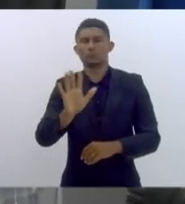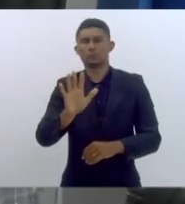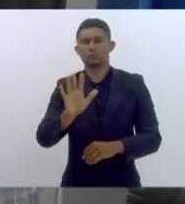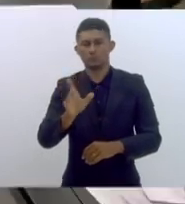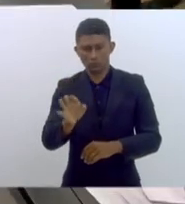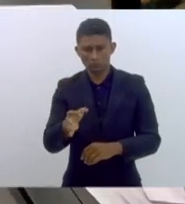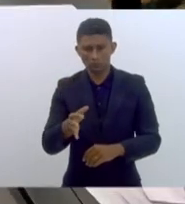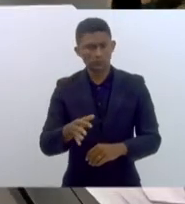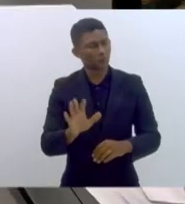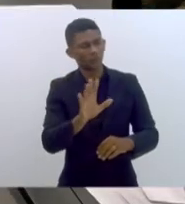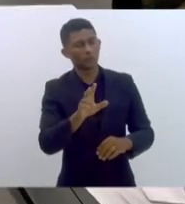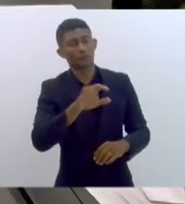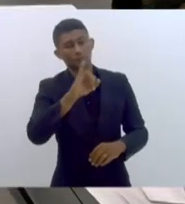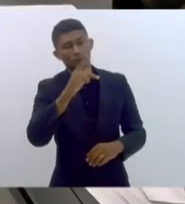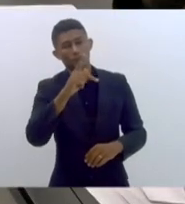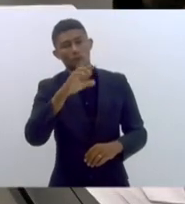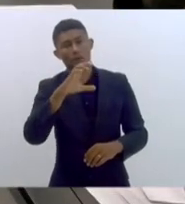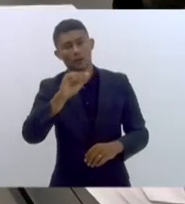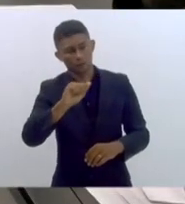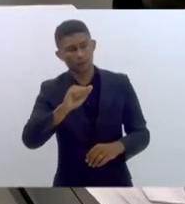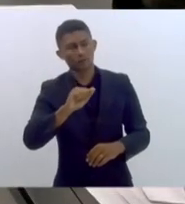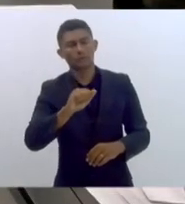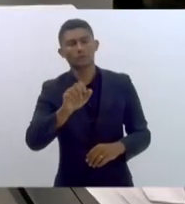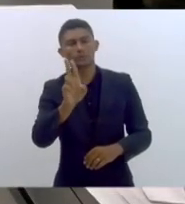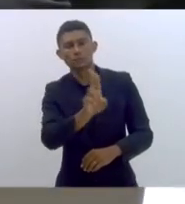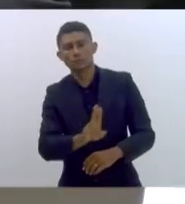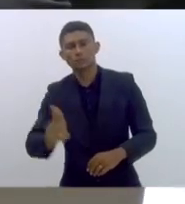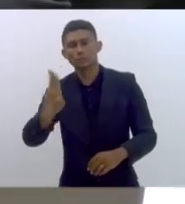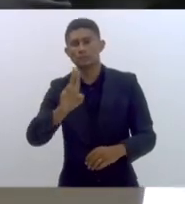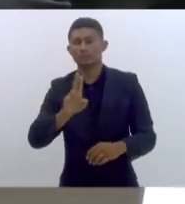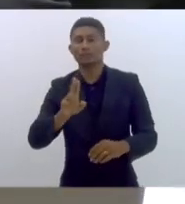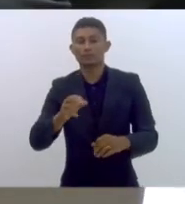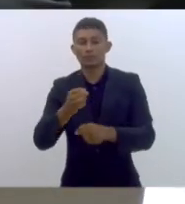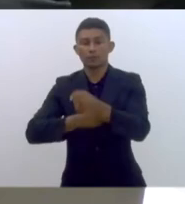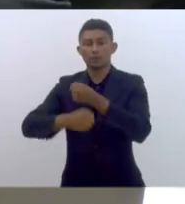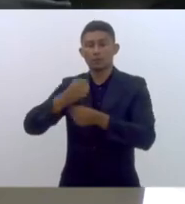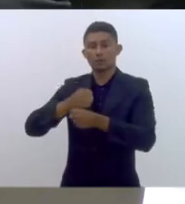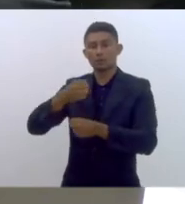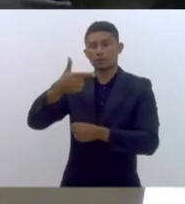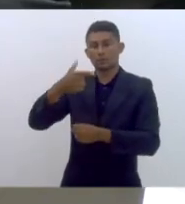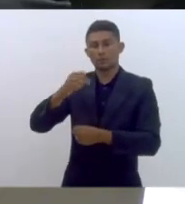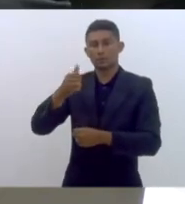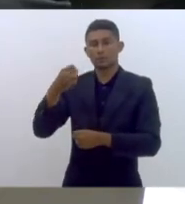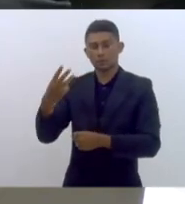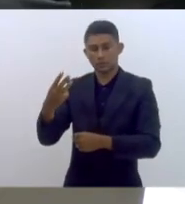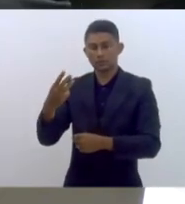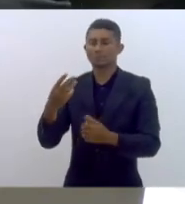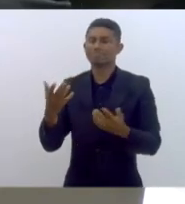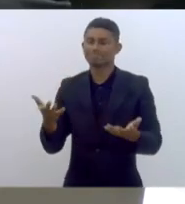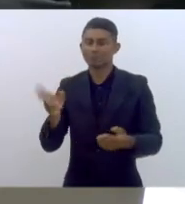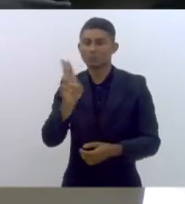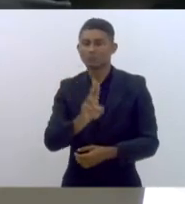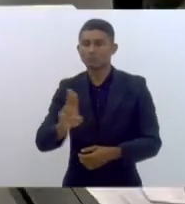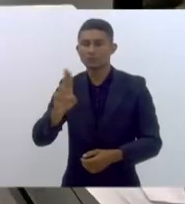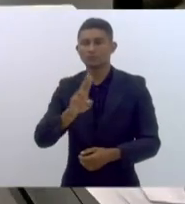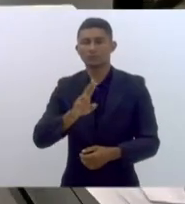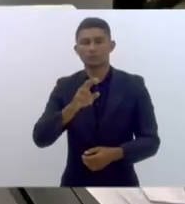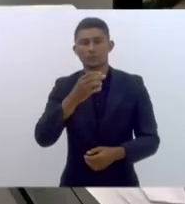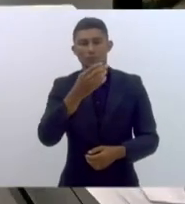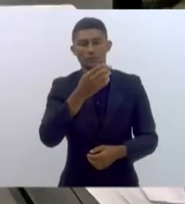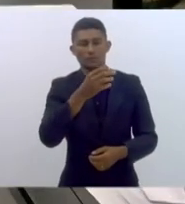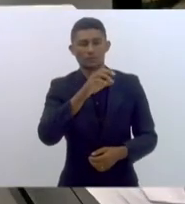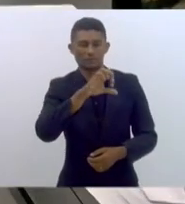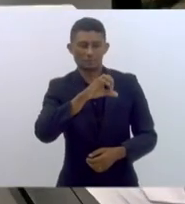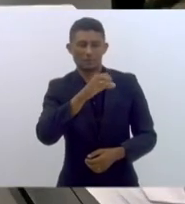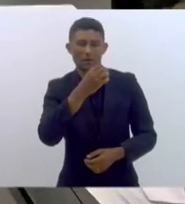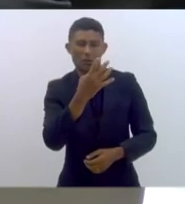que utilizado, o acumulado desde 2013. É o mesmo que é utilizado no 9496. Tá. IPCA